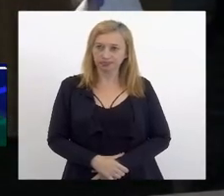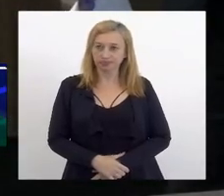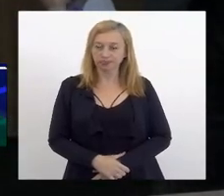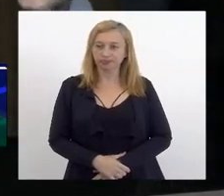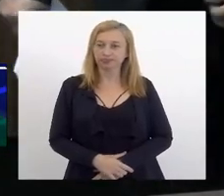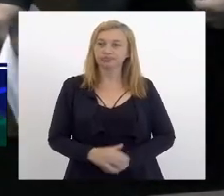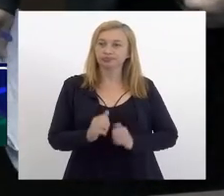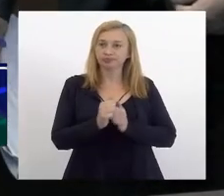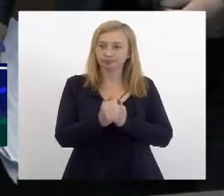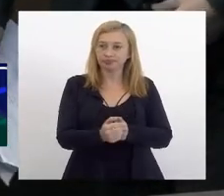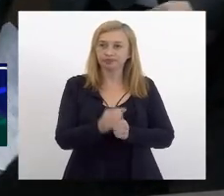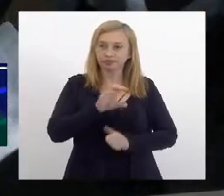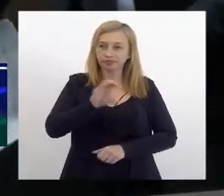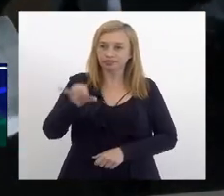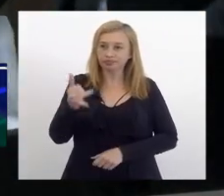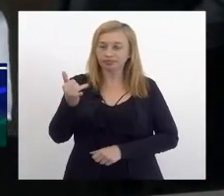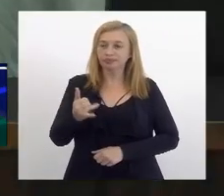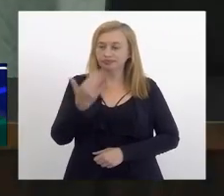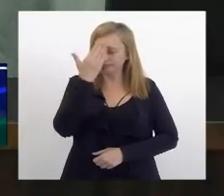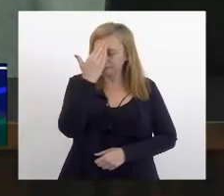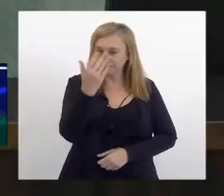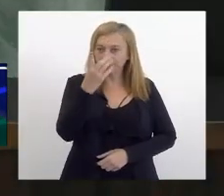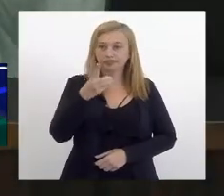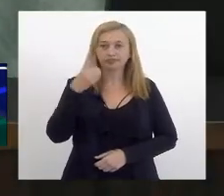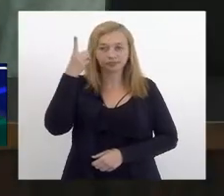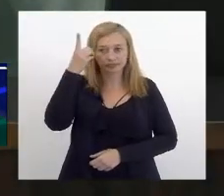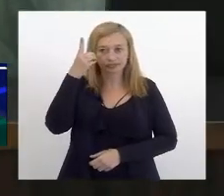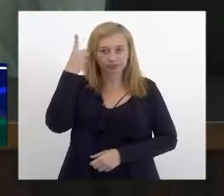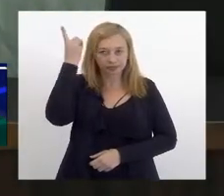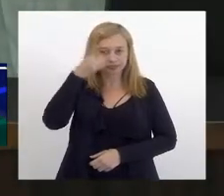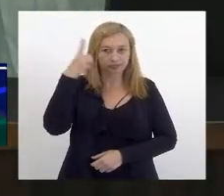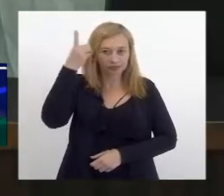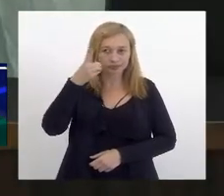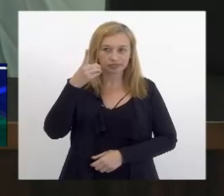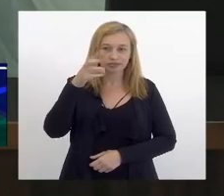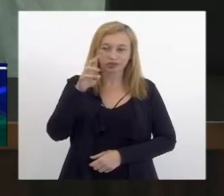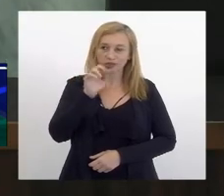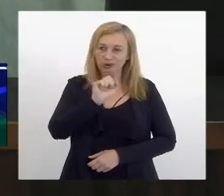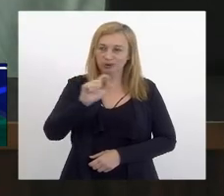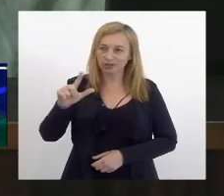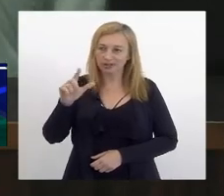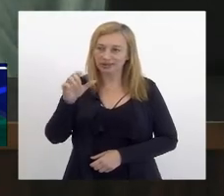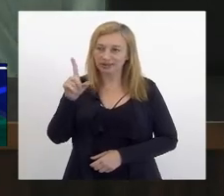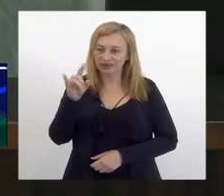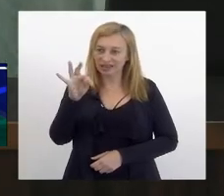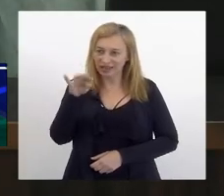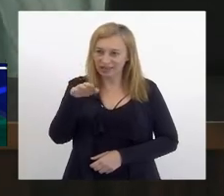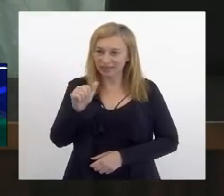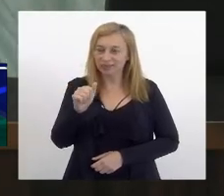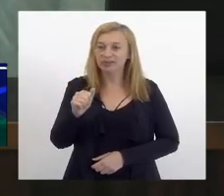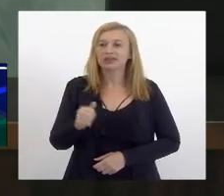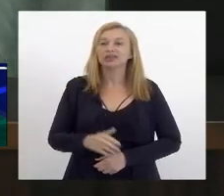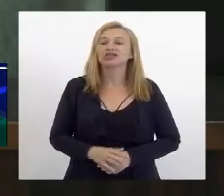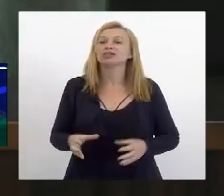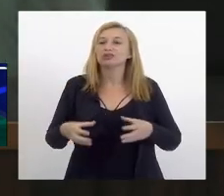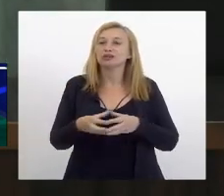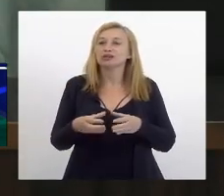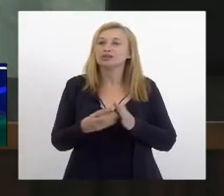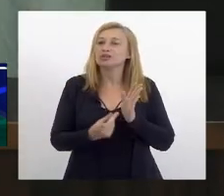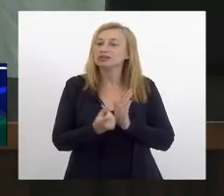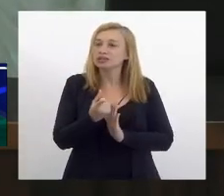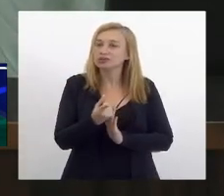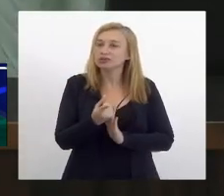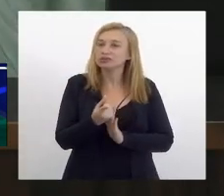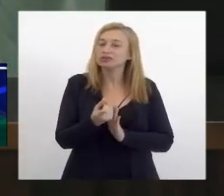acompanha para ser da CCJ obrigada coronel Salema lhe chamei até de delegado pela comissão de orçamento